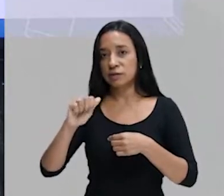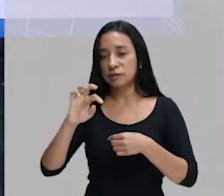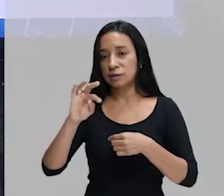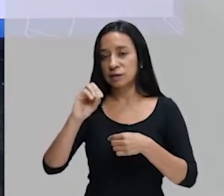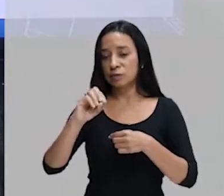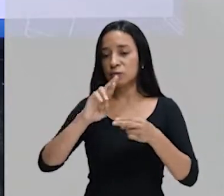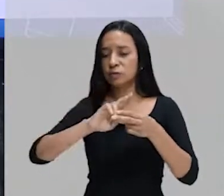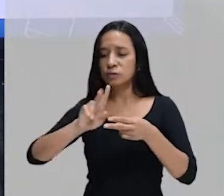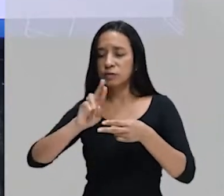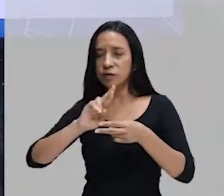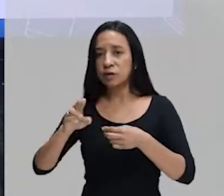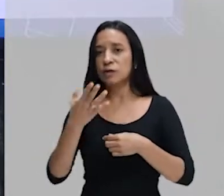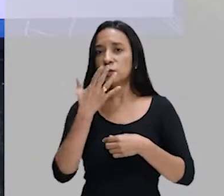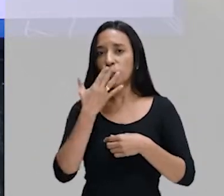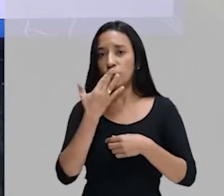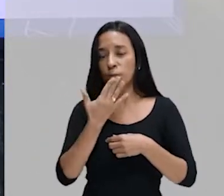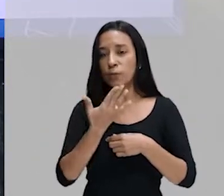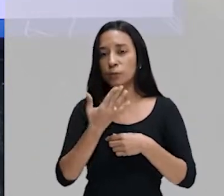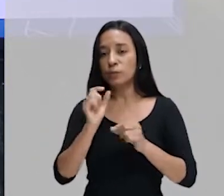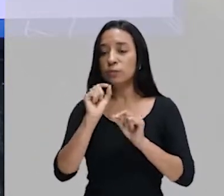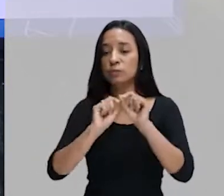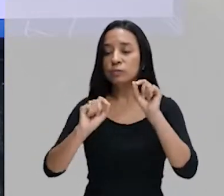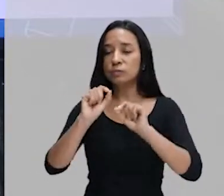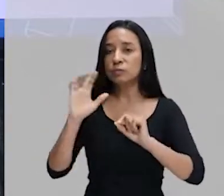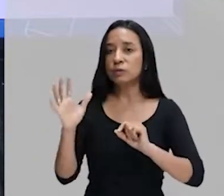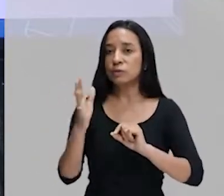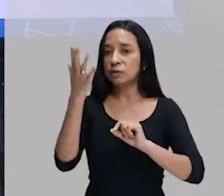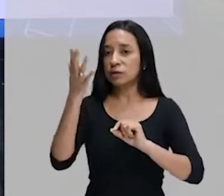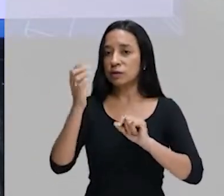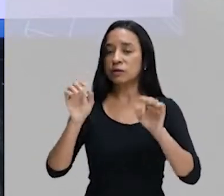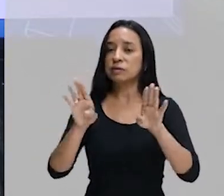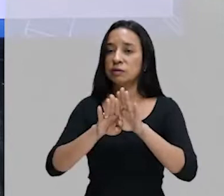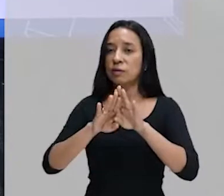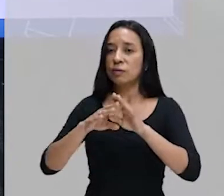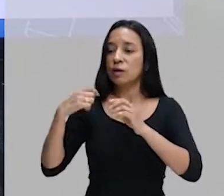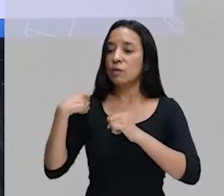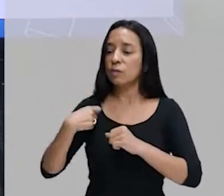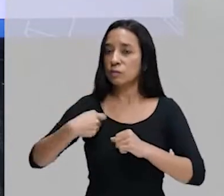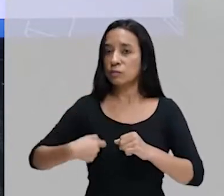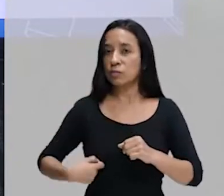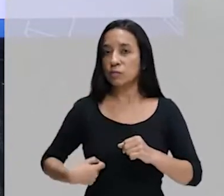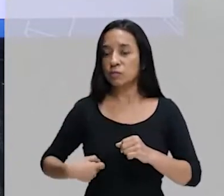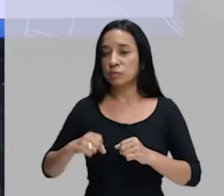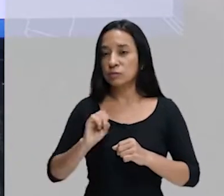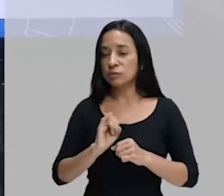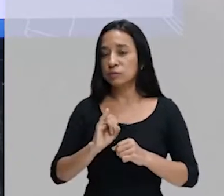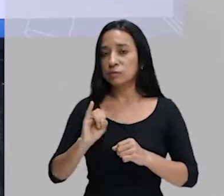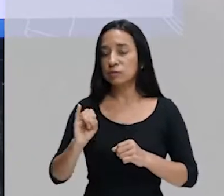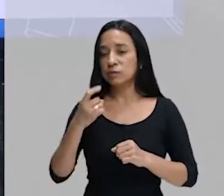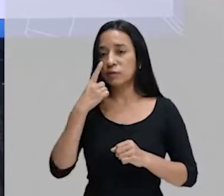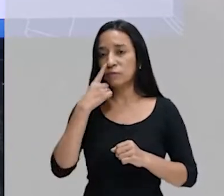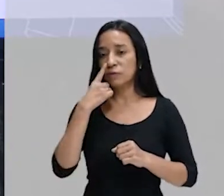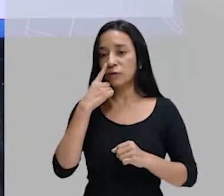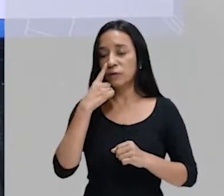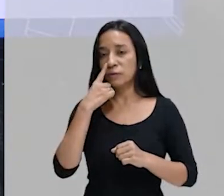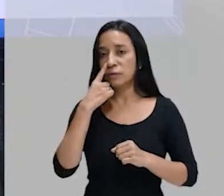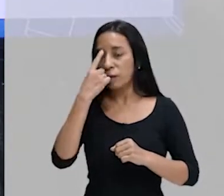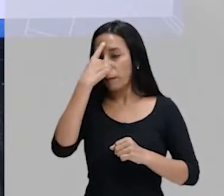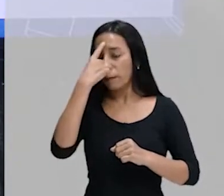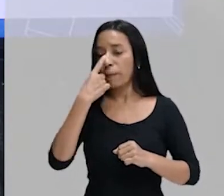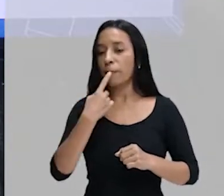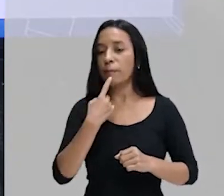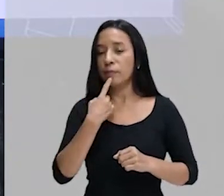diferenciado, colorido, tá? Assim acontece com as bolsas. Se você vê alguma